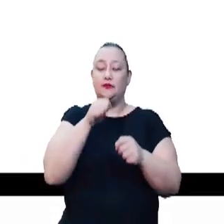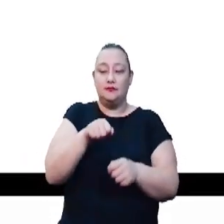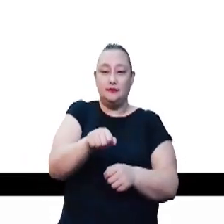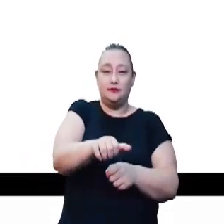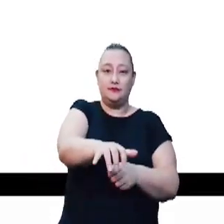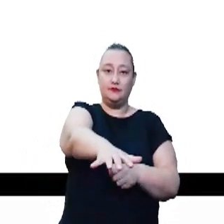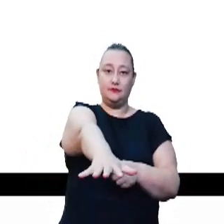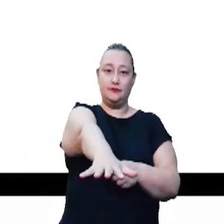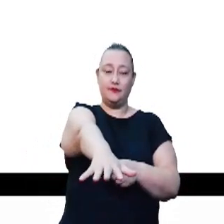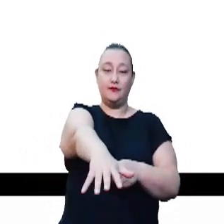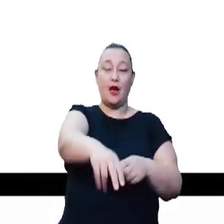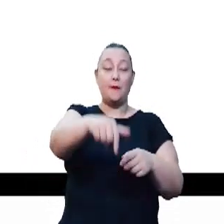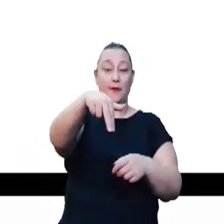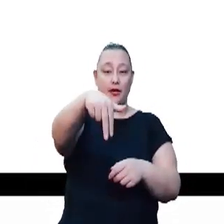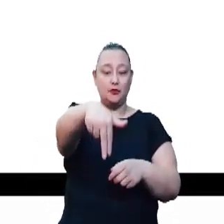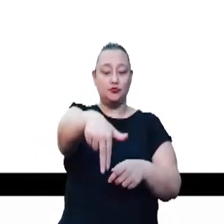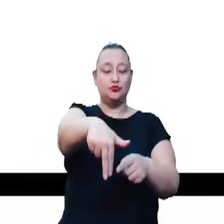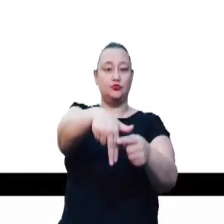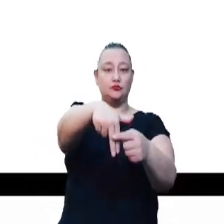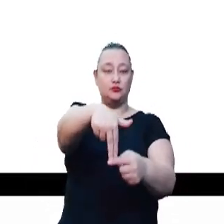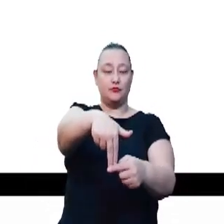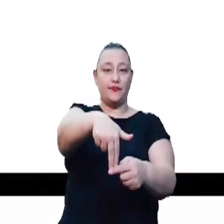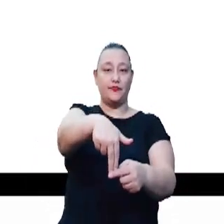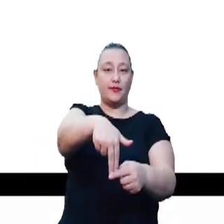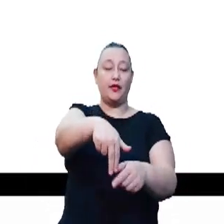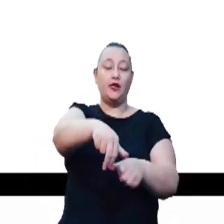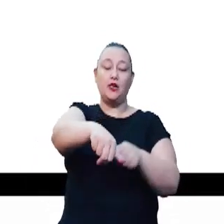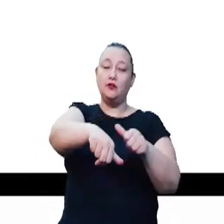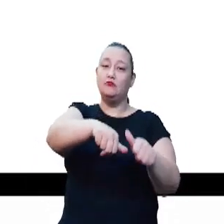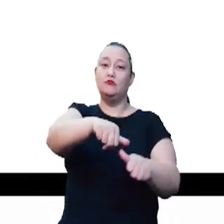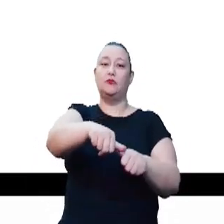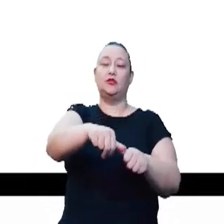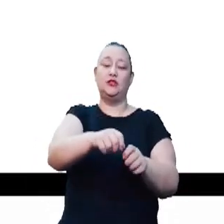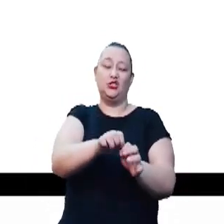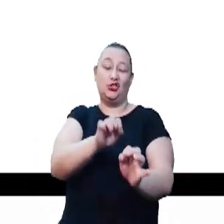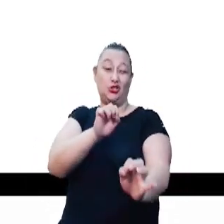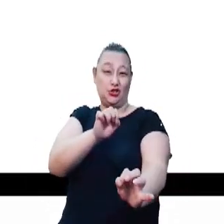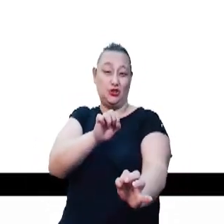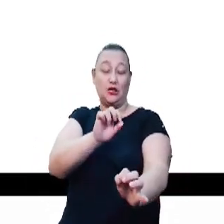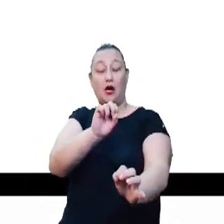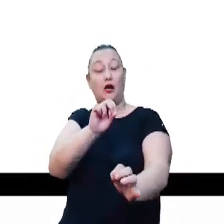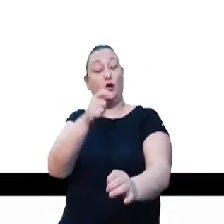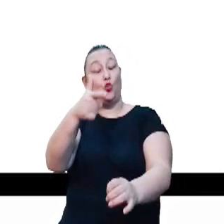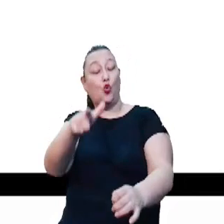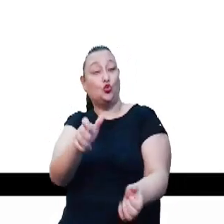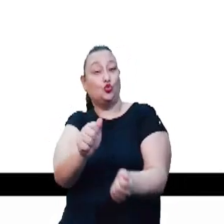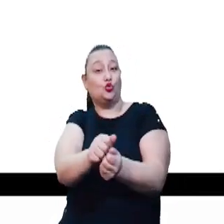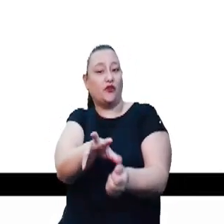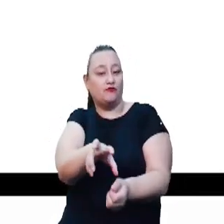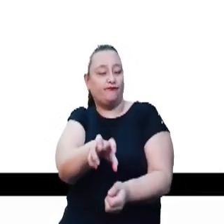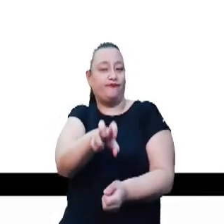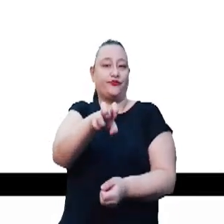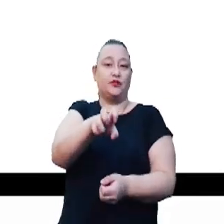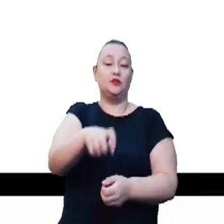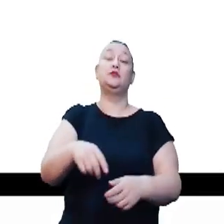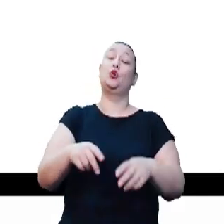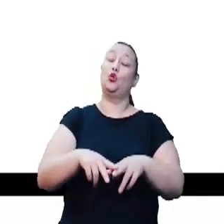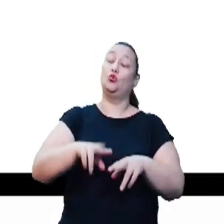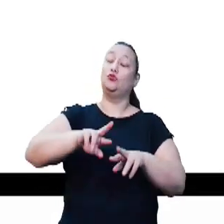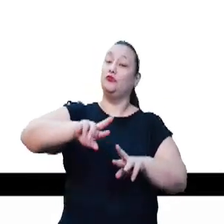contrai junto com o músculo que faz dobrar, flexionar a perna. Então, quando isso ocorre, músculos com funções